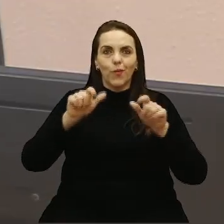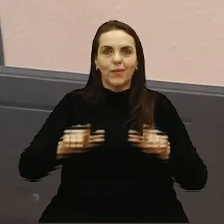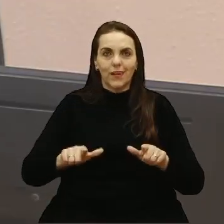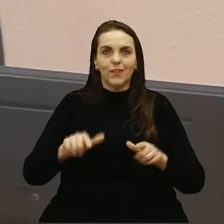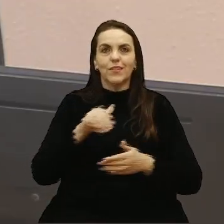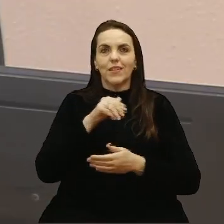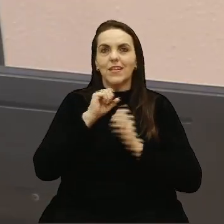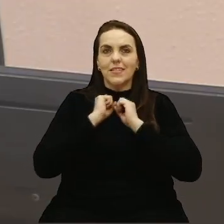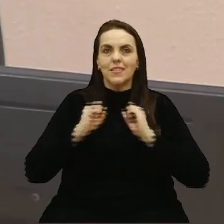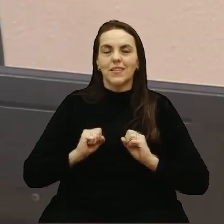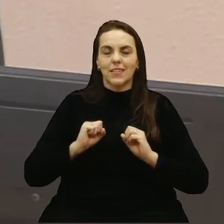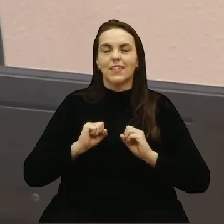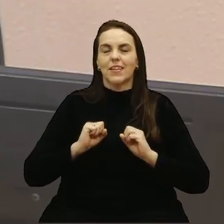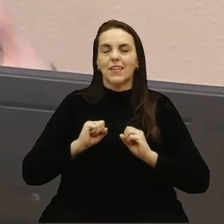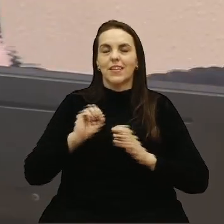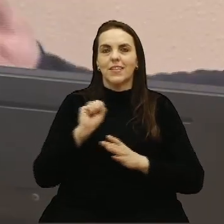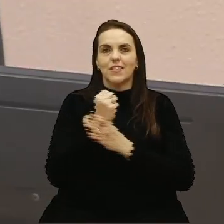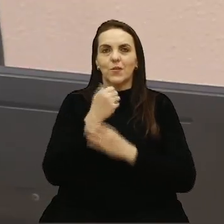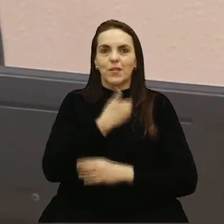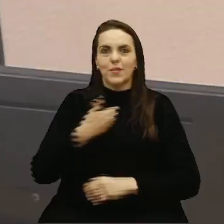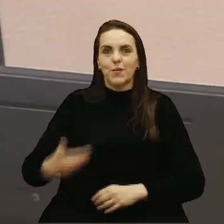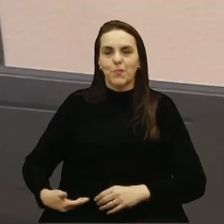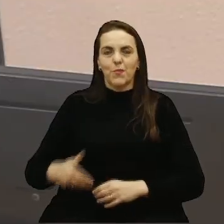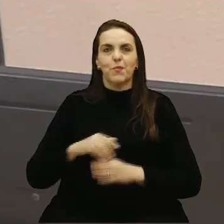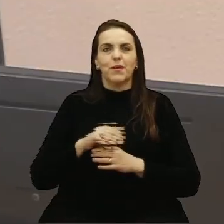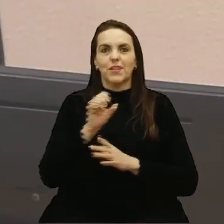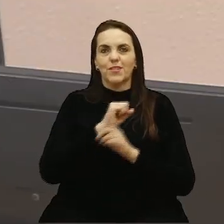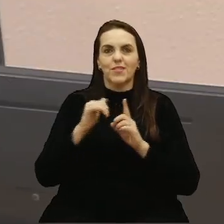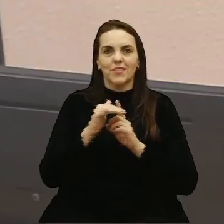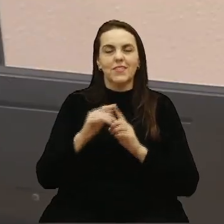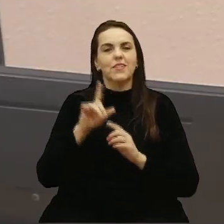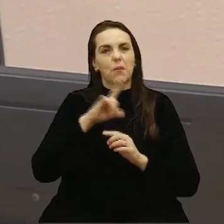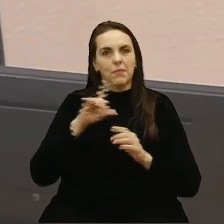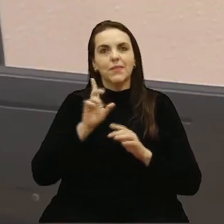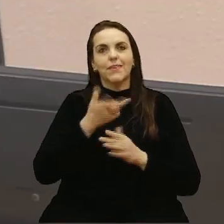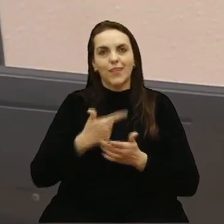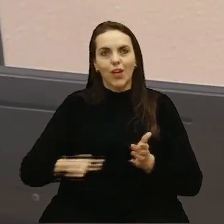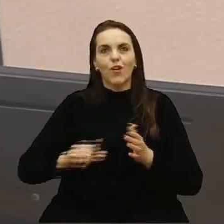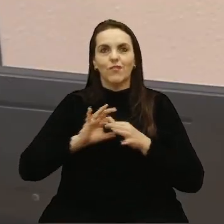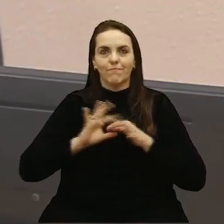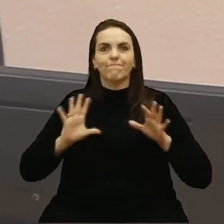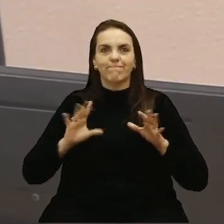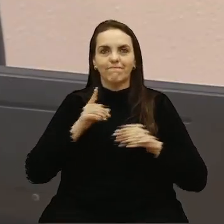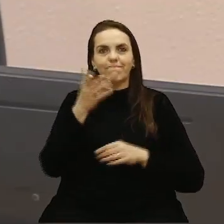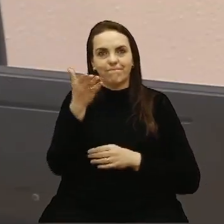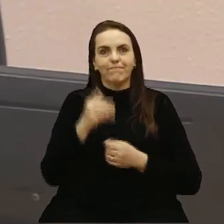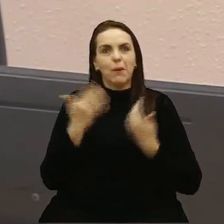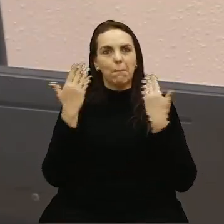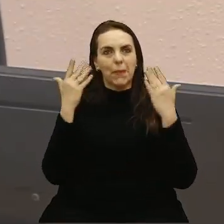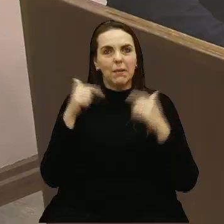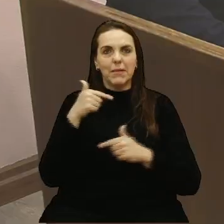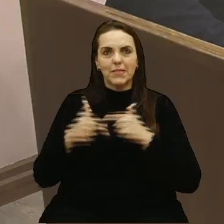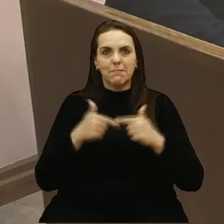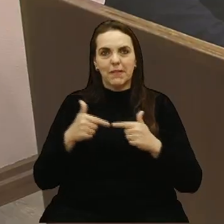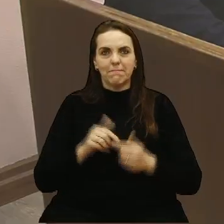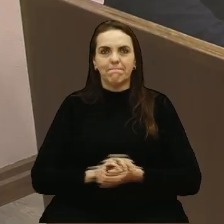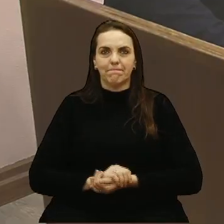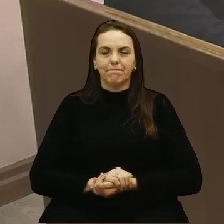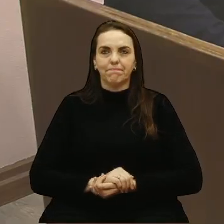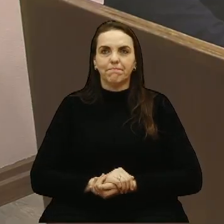Secretaria de Segurança Pública e Proteção Social. Mais uma vez, estamos à disposição do senhor. Muito gratidão, obrigado. Vereador, e parabéns pelo trabalho. Obrigado.